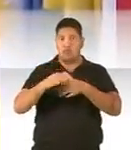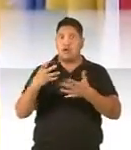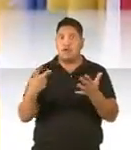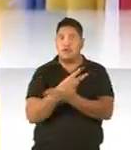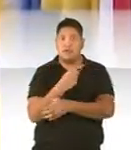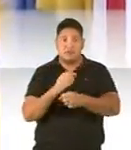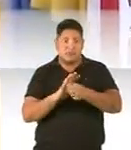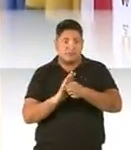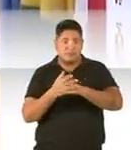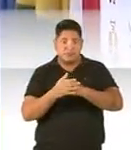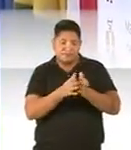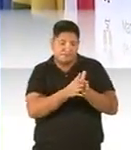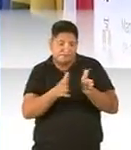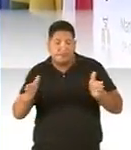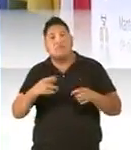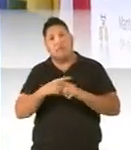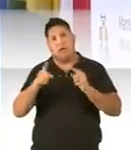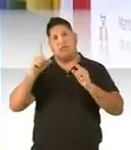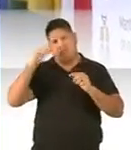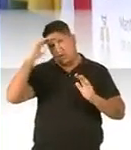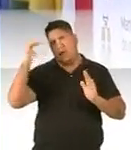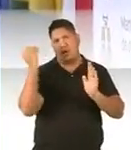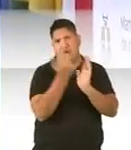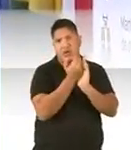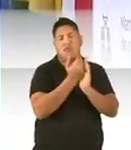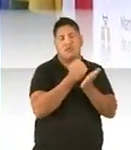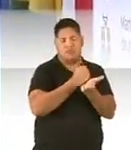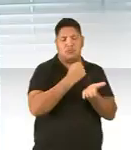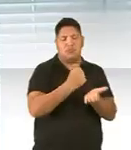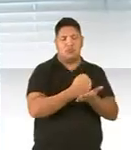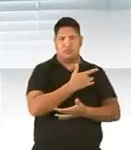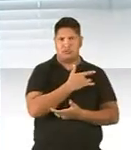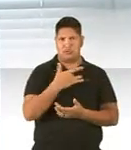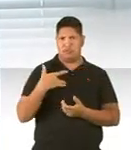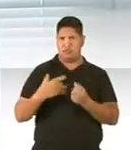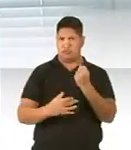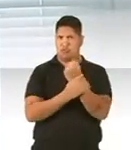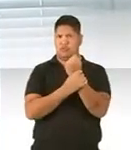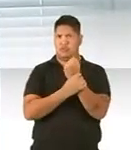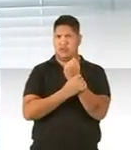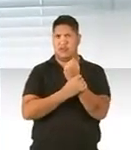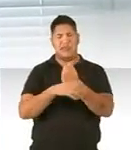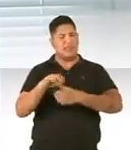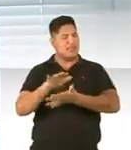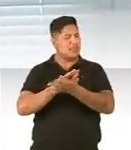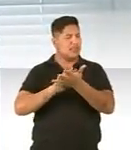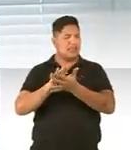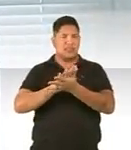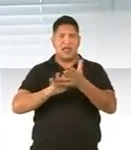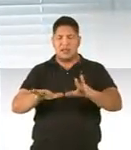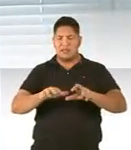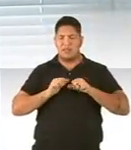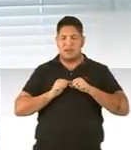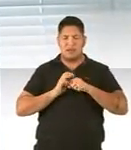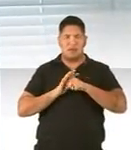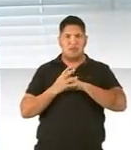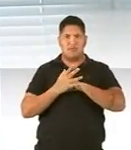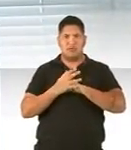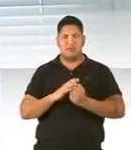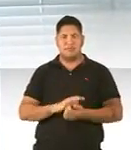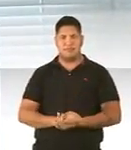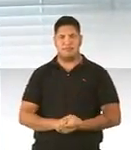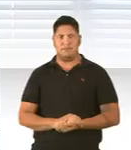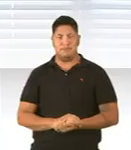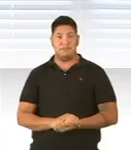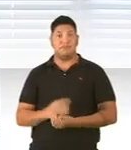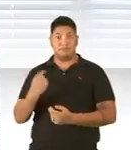em plena pandemia, mas sob rígidos protocolos de saúde e segurança, sem nenhum caso de contaminação por